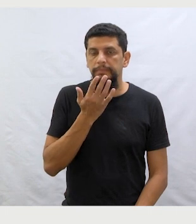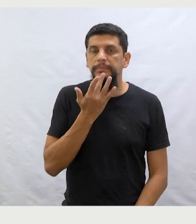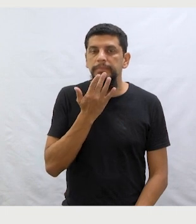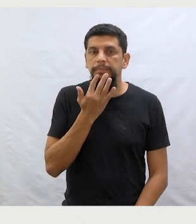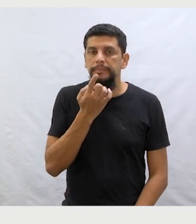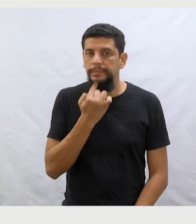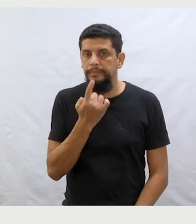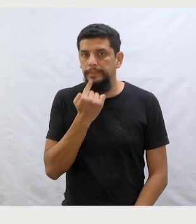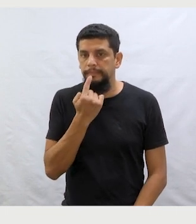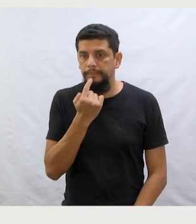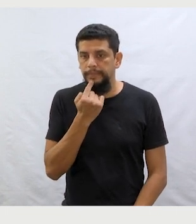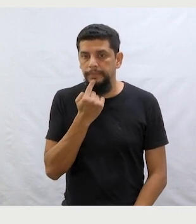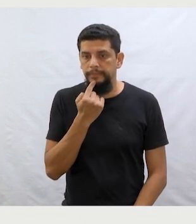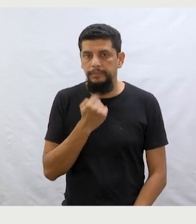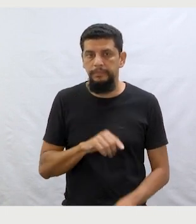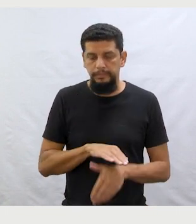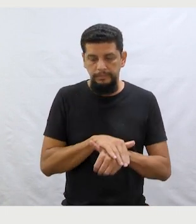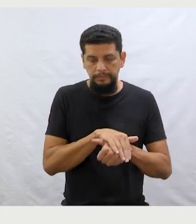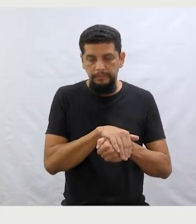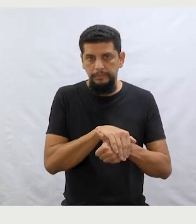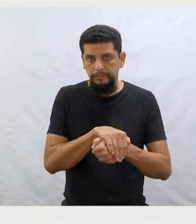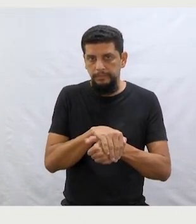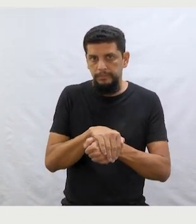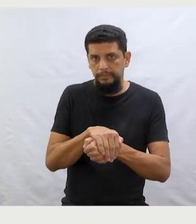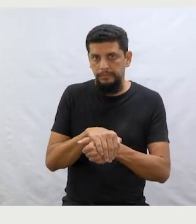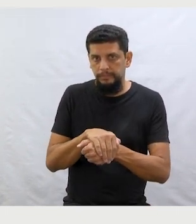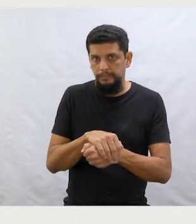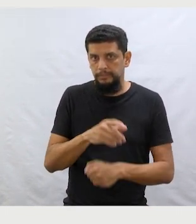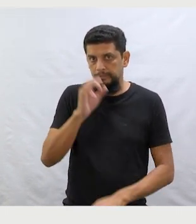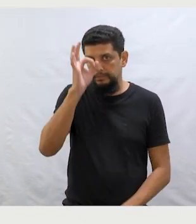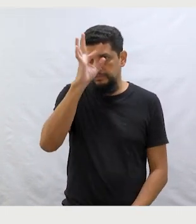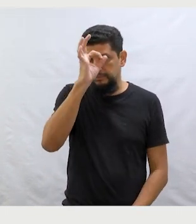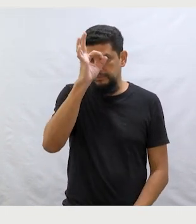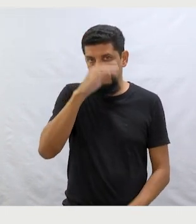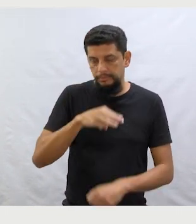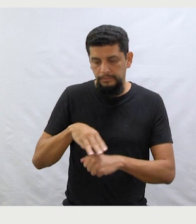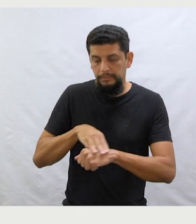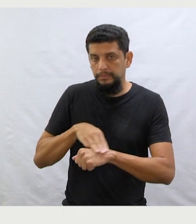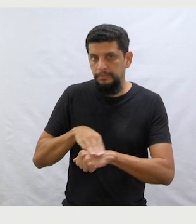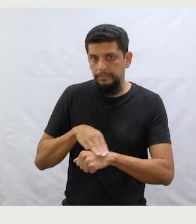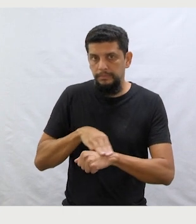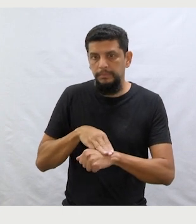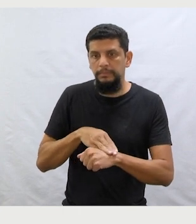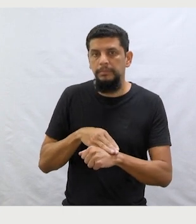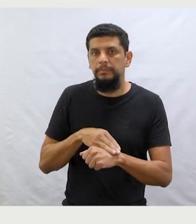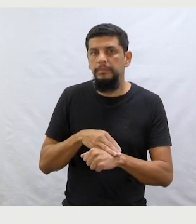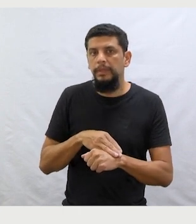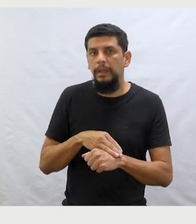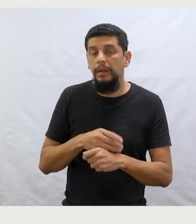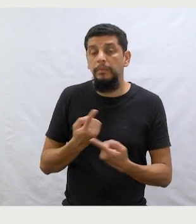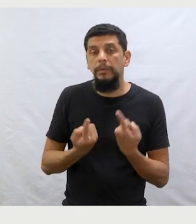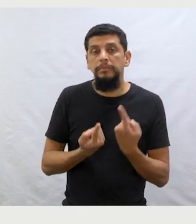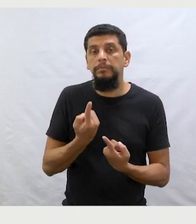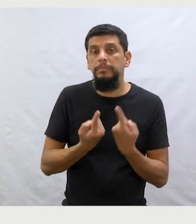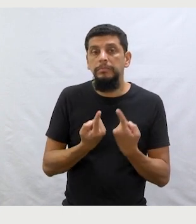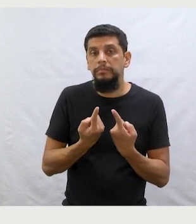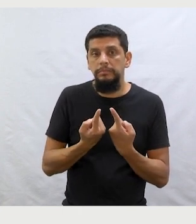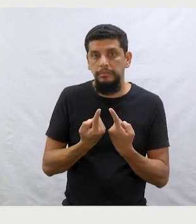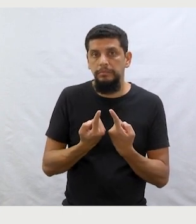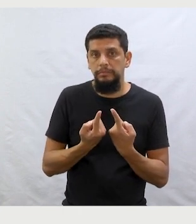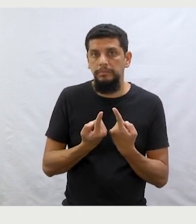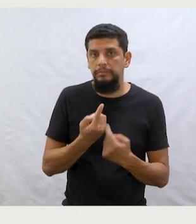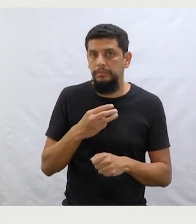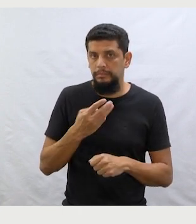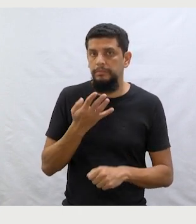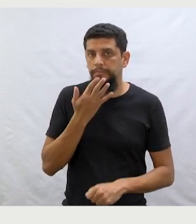vermelho. E a tartaruga tem verde e tem marrom. Mas que cor que tem aqui do lado? É